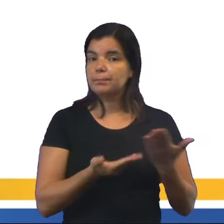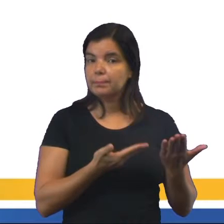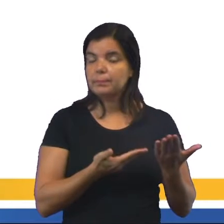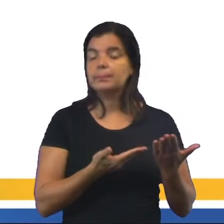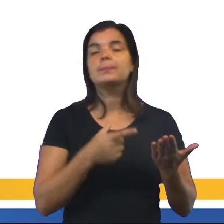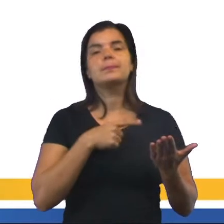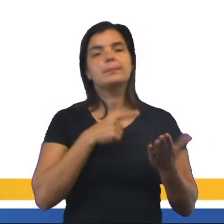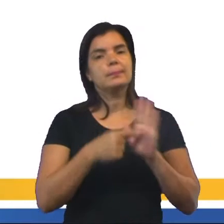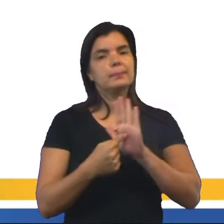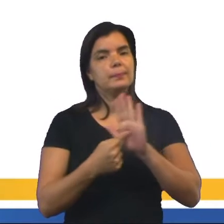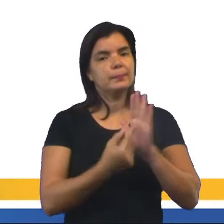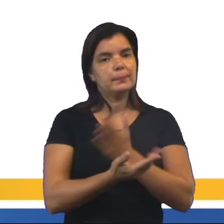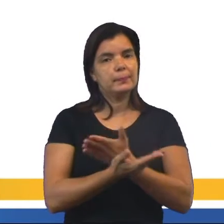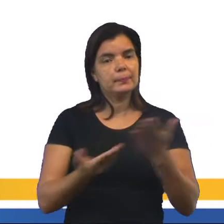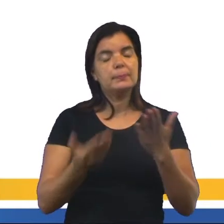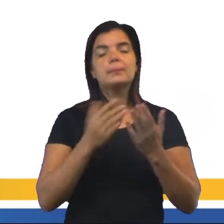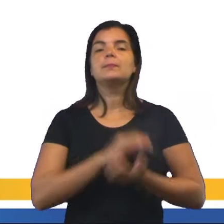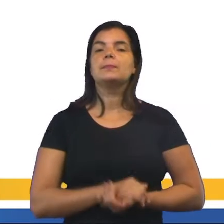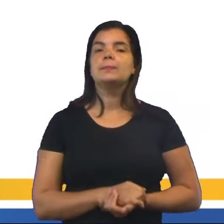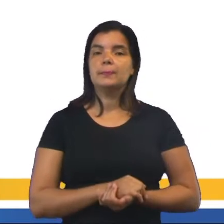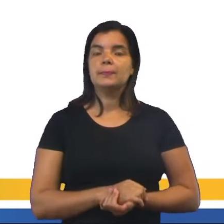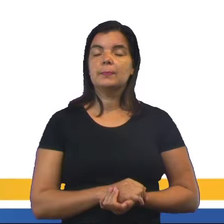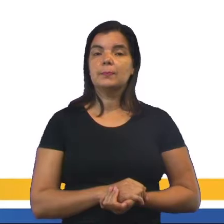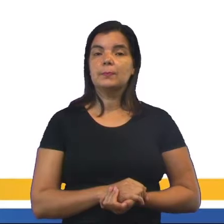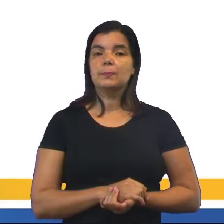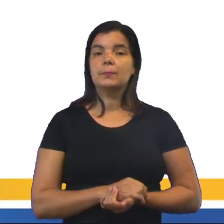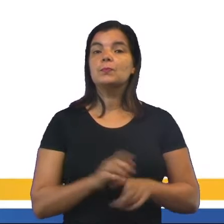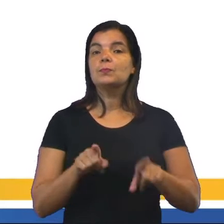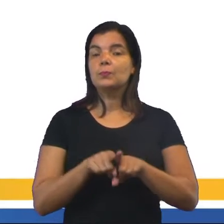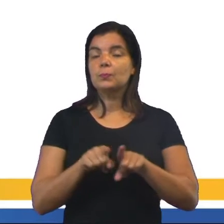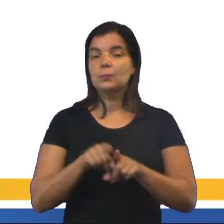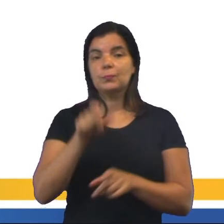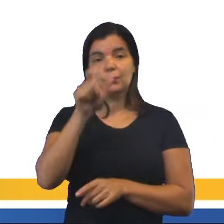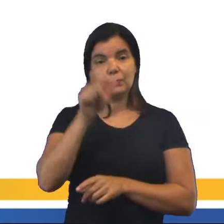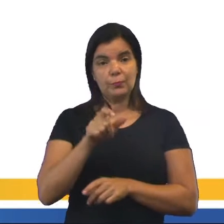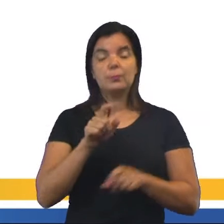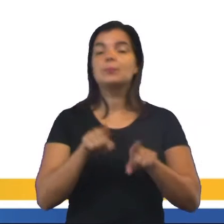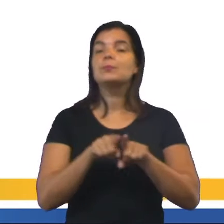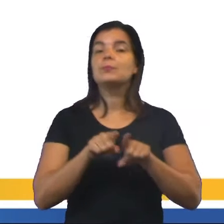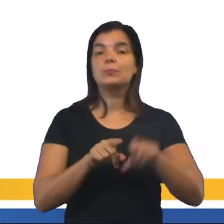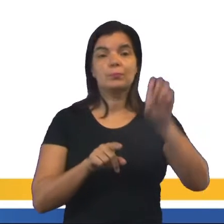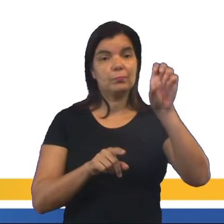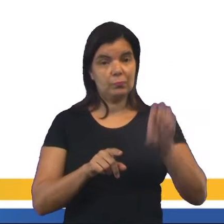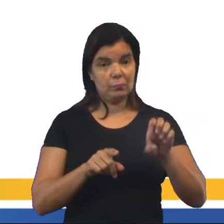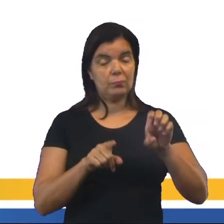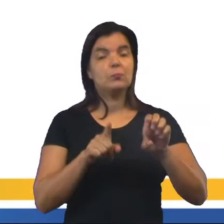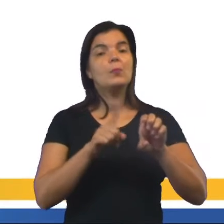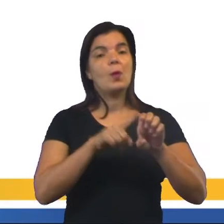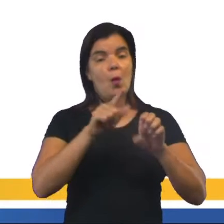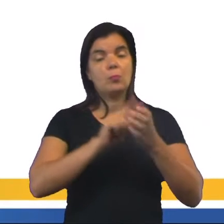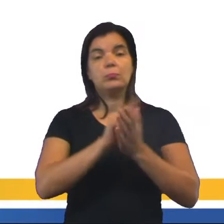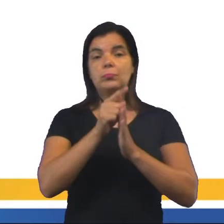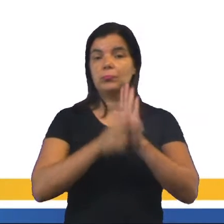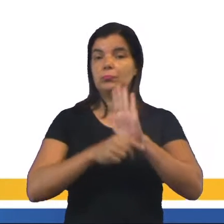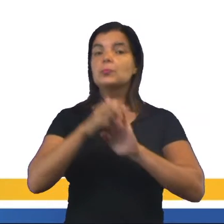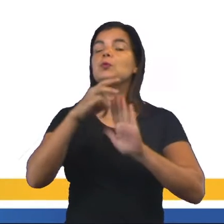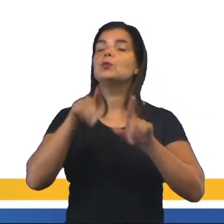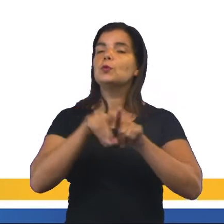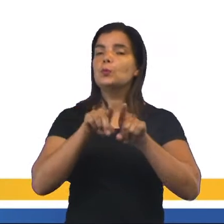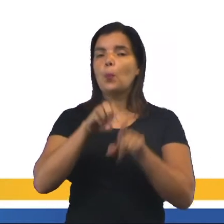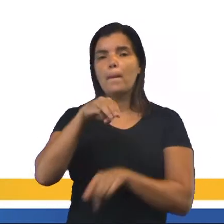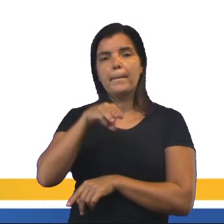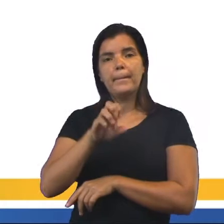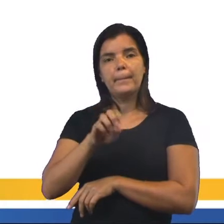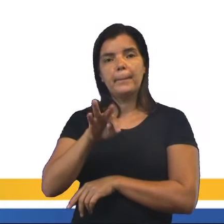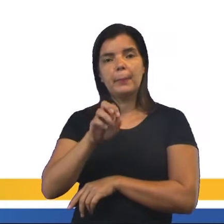que está aparecendo aí para vocês do lado esquerdo, né? É o gênero mapa mental. O mapa mental